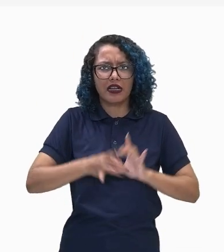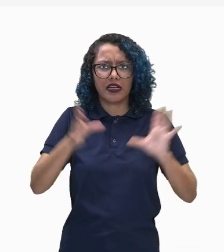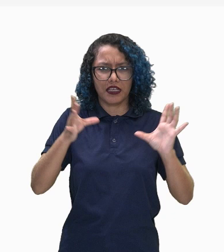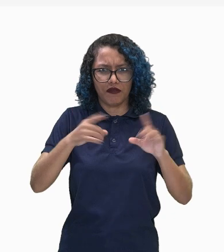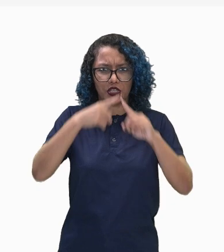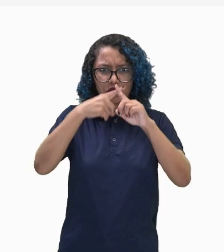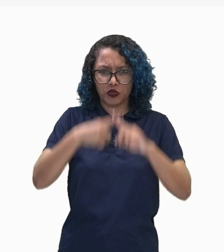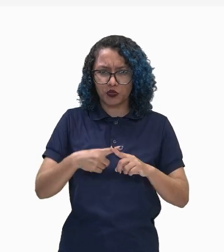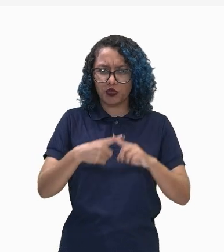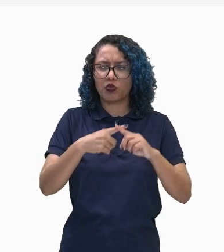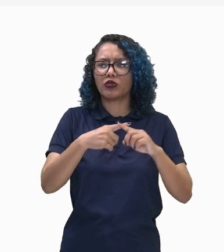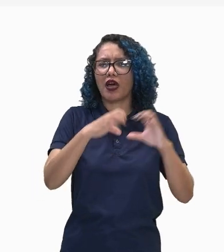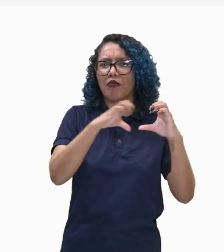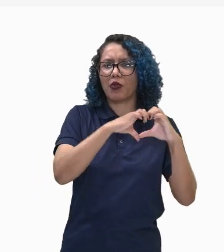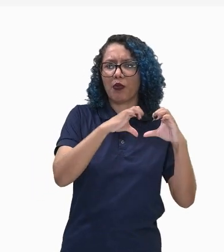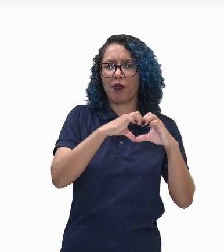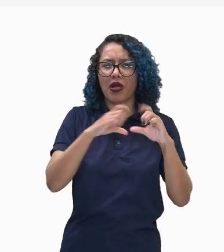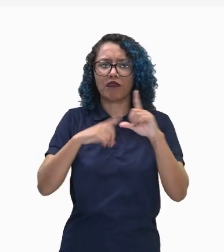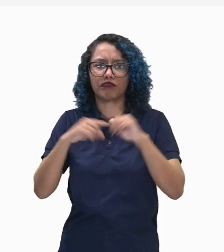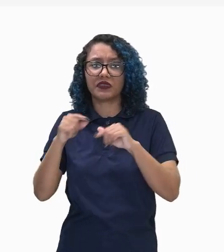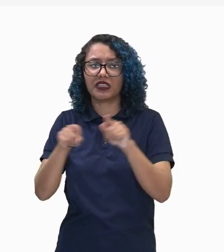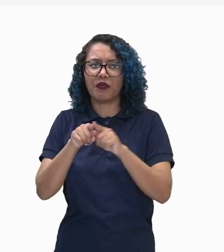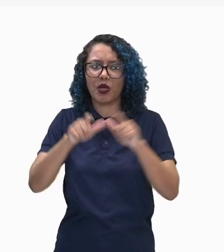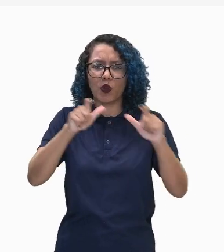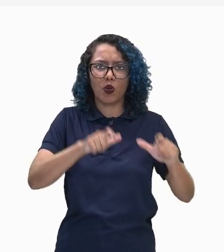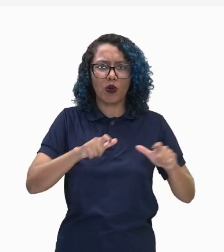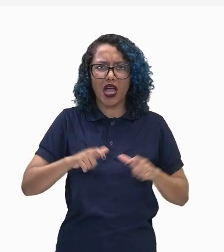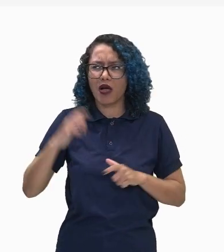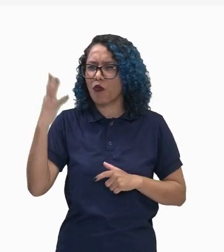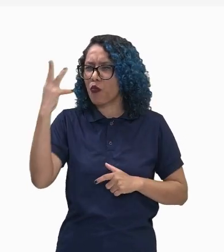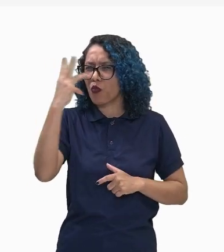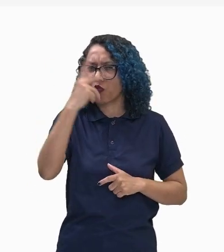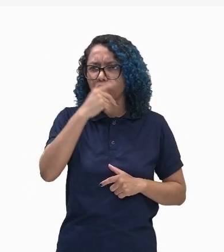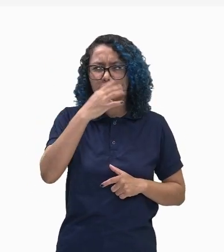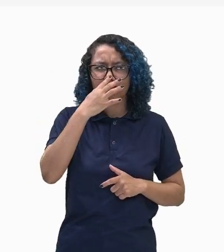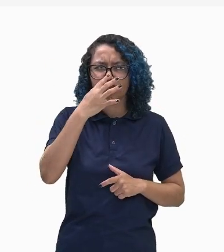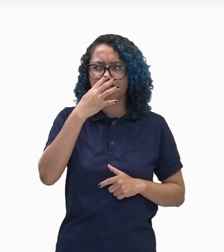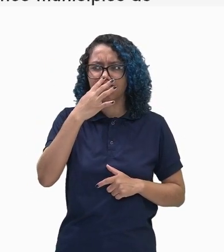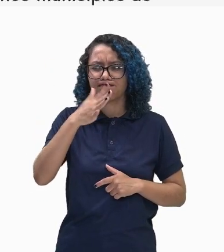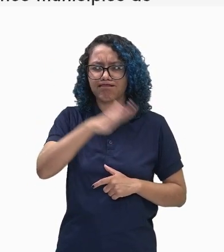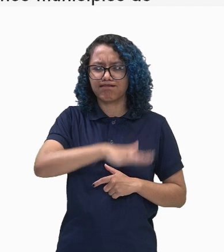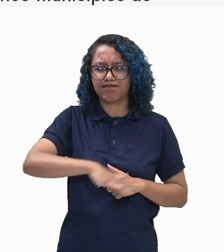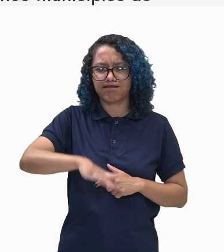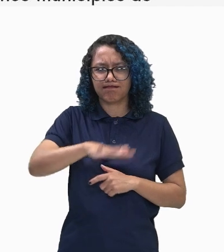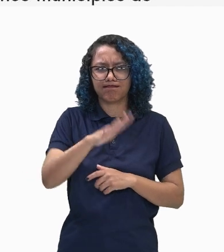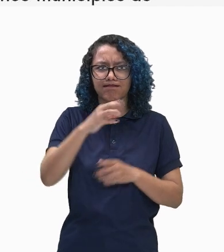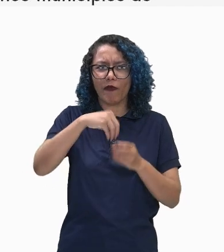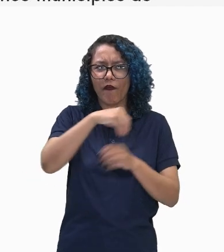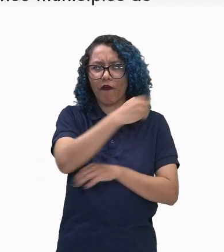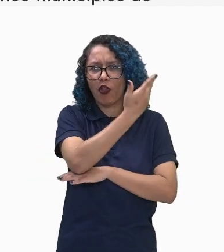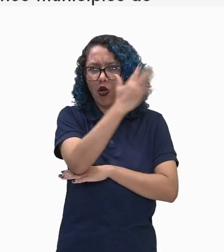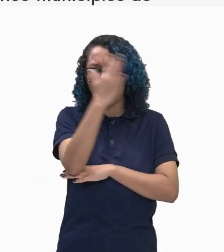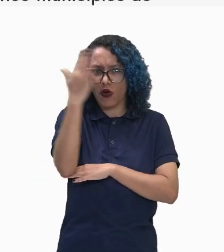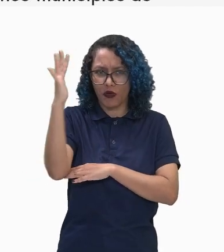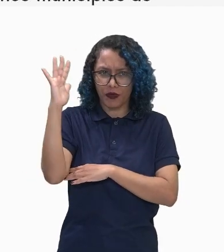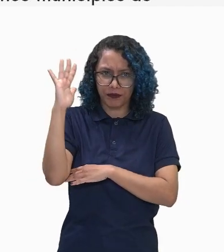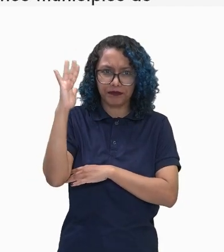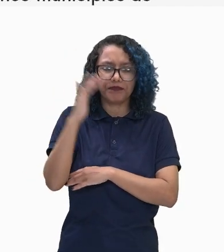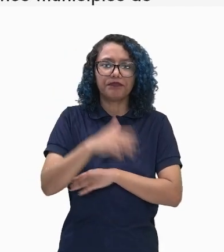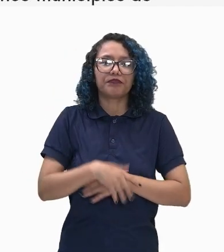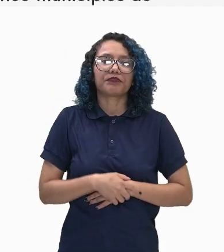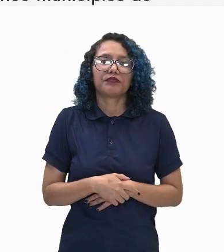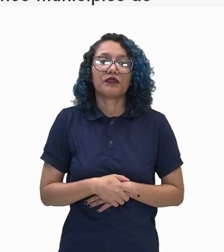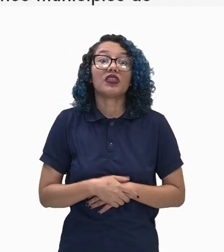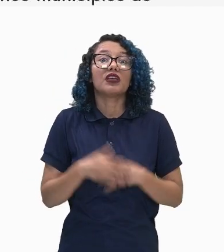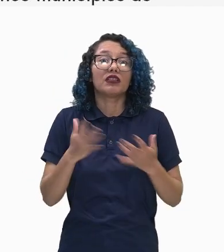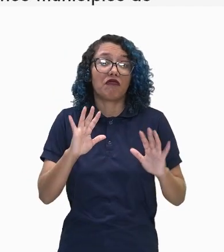por seus cenários paradisíacos em meio à floresta. Continuando, Além das festividades, o